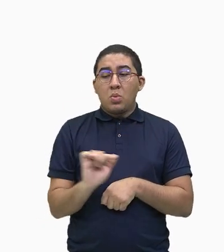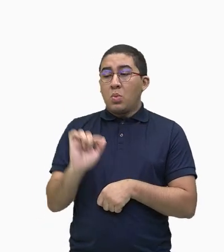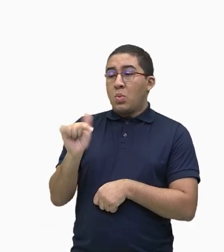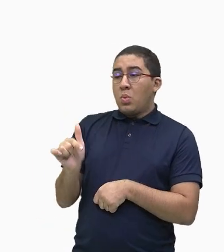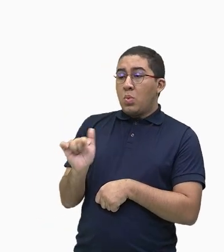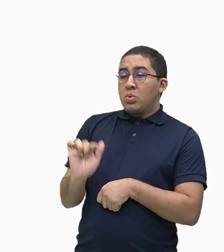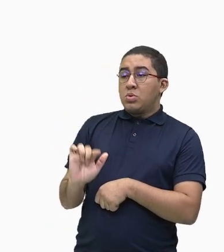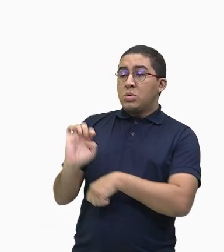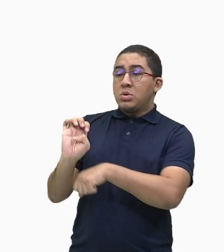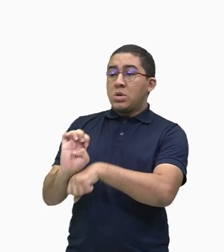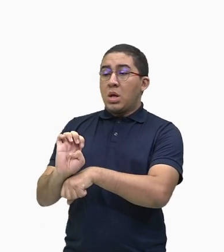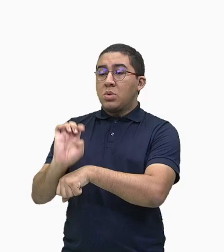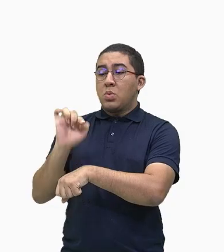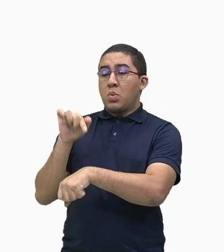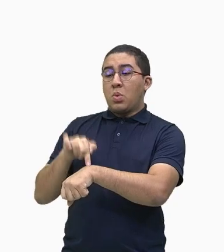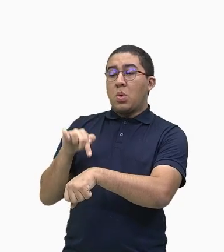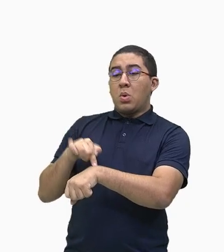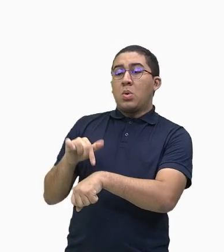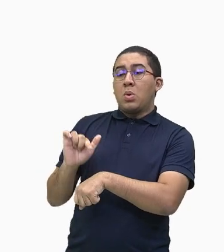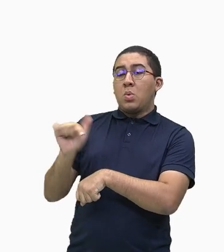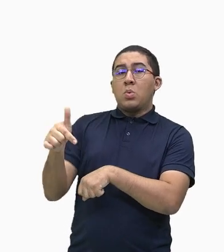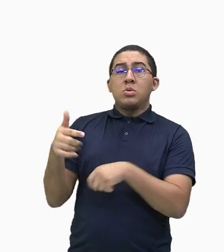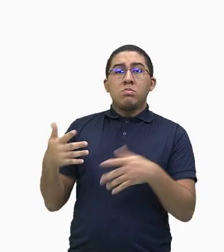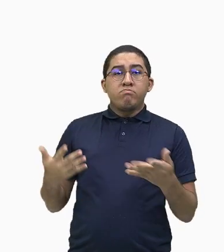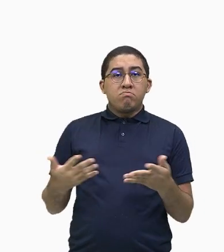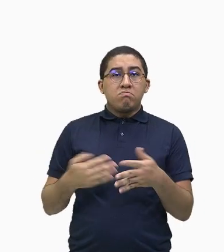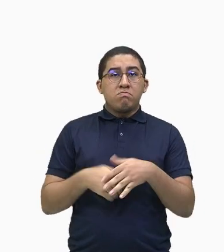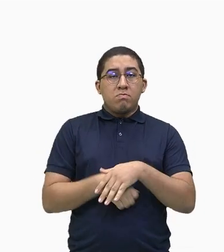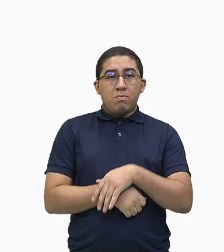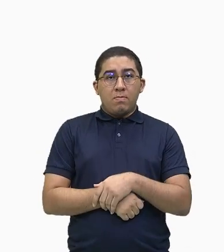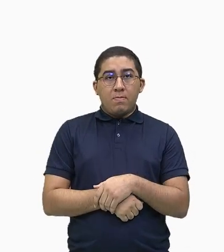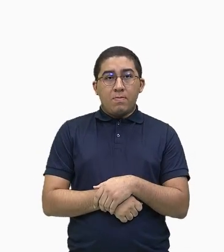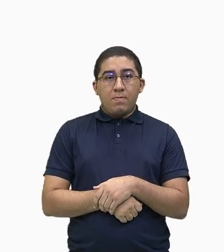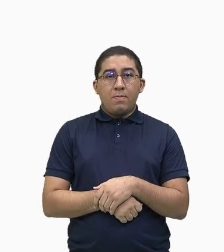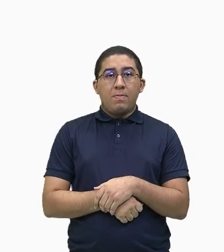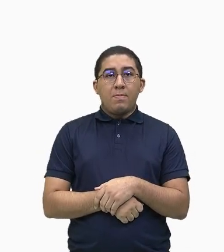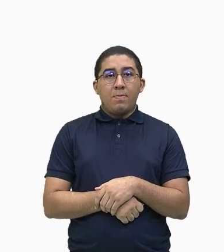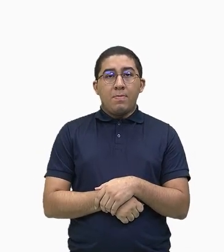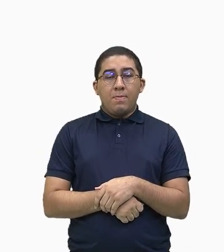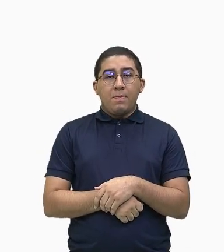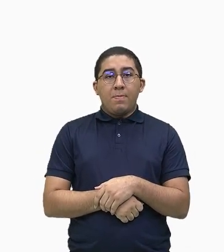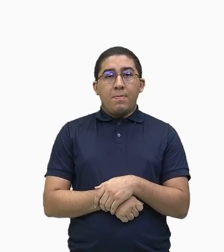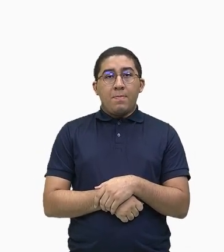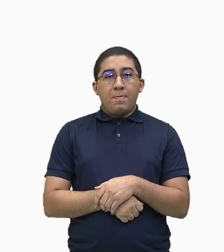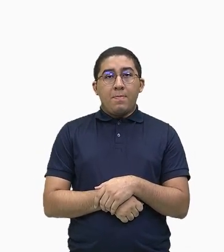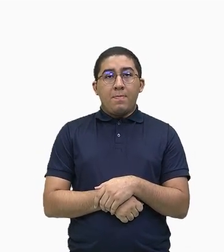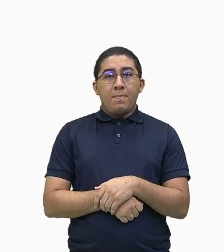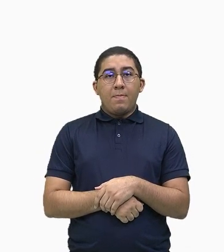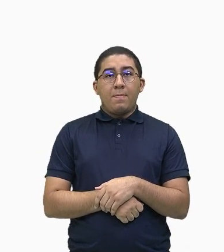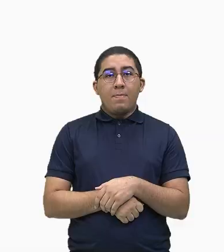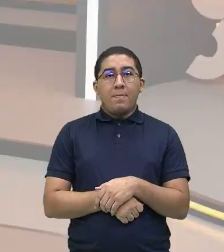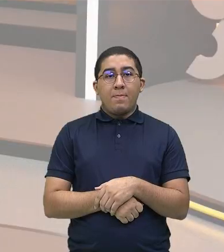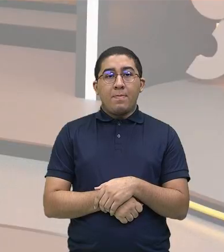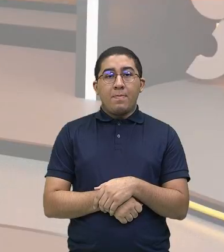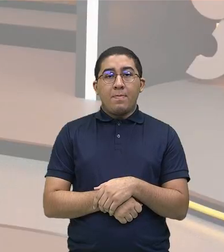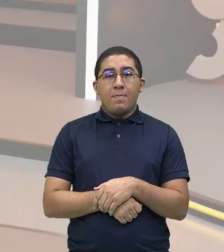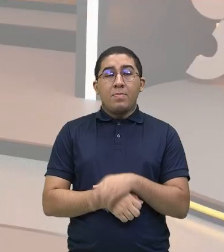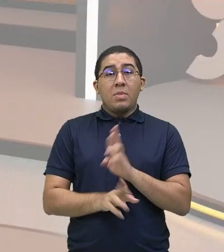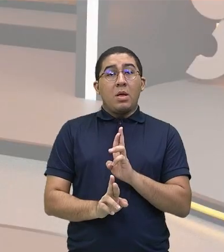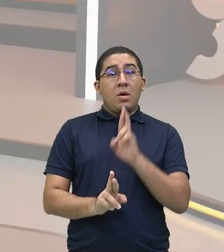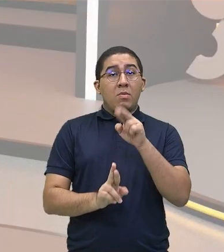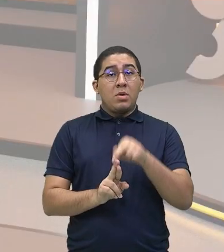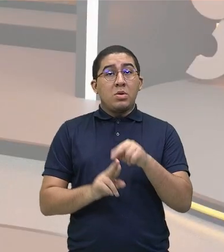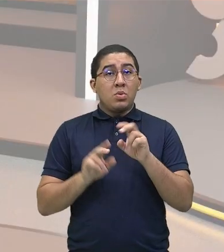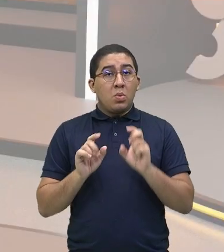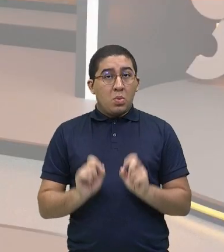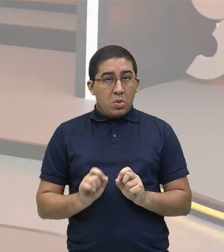Brasil nos relógios são marcadas outras horas? Isso está relacionado aos fusos